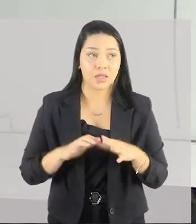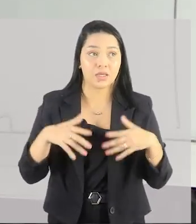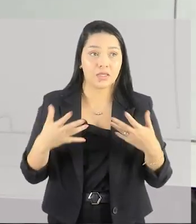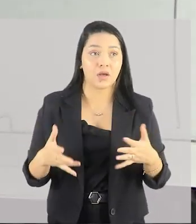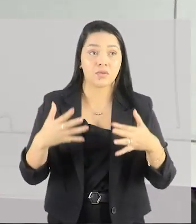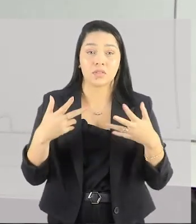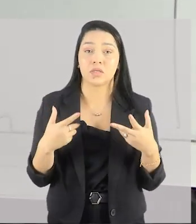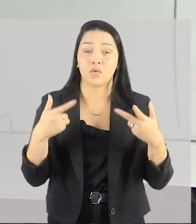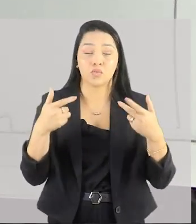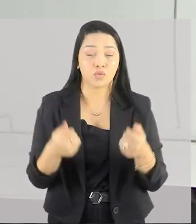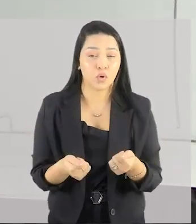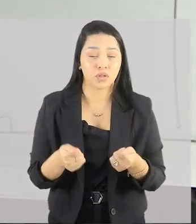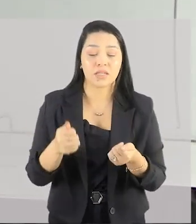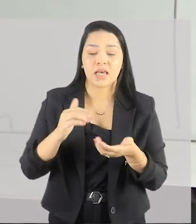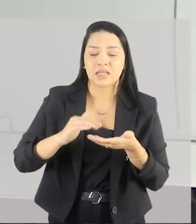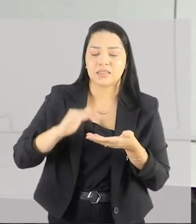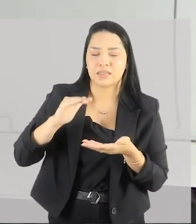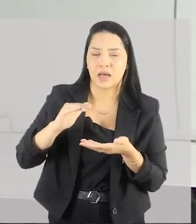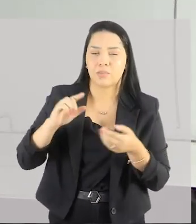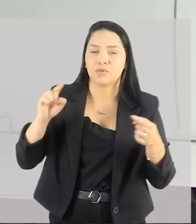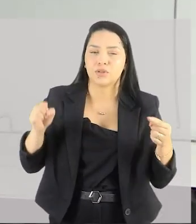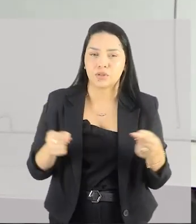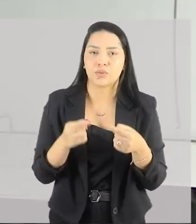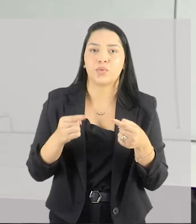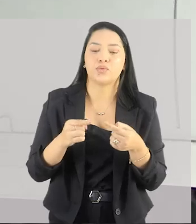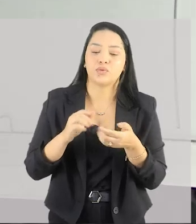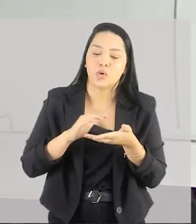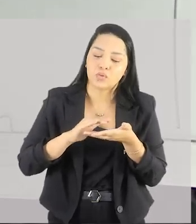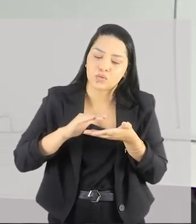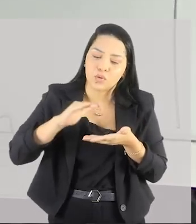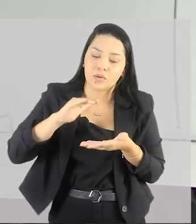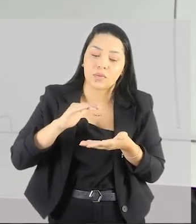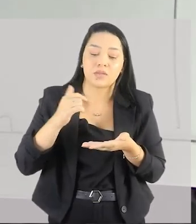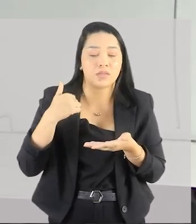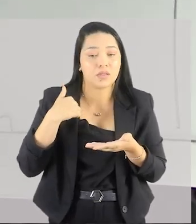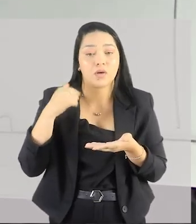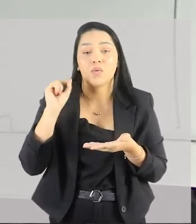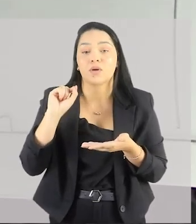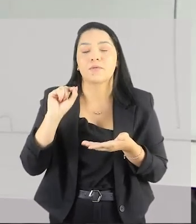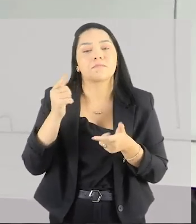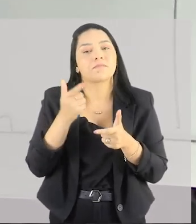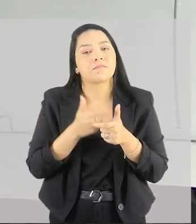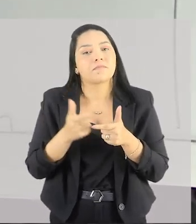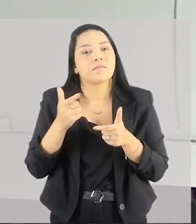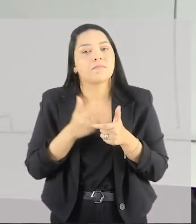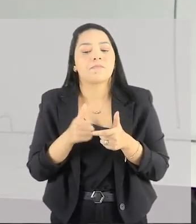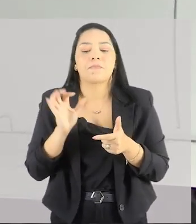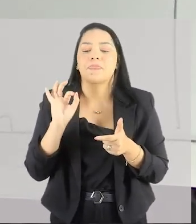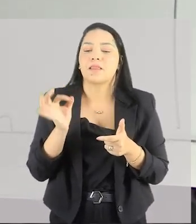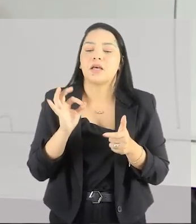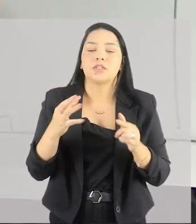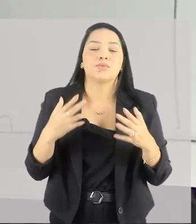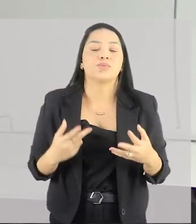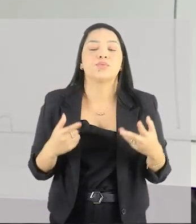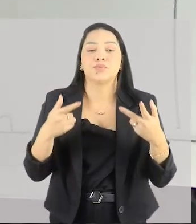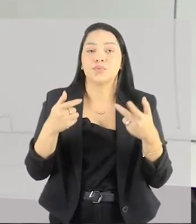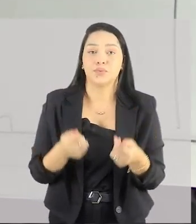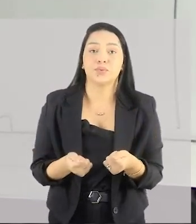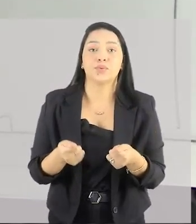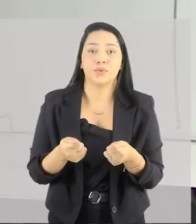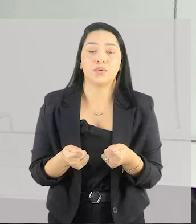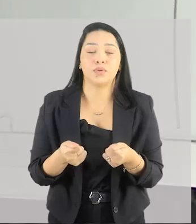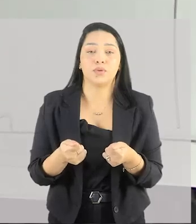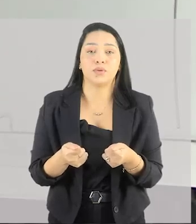são todas as tábuas, tá? De acordo com seus comprimentos. E eu vou dividir, certo? Tudo isso